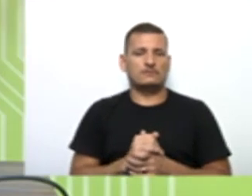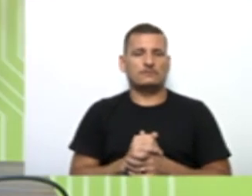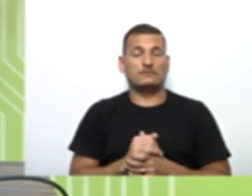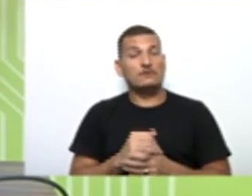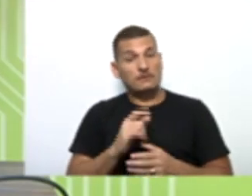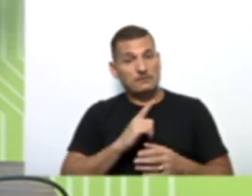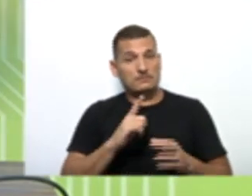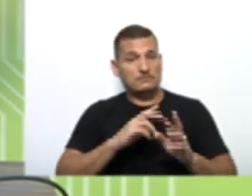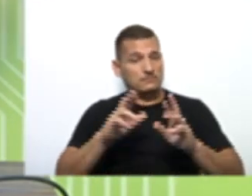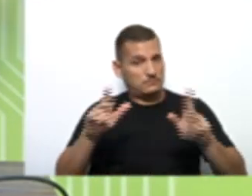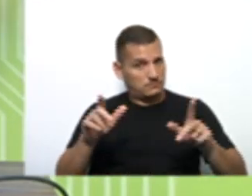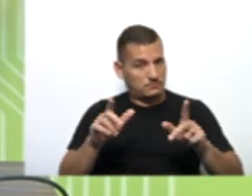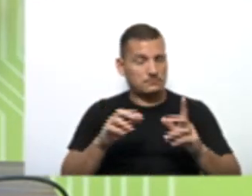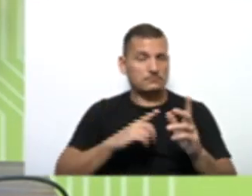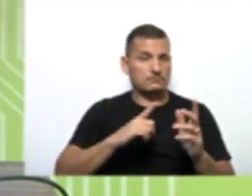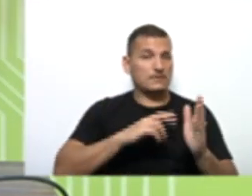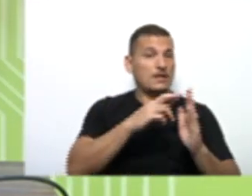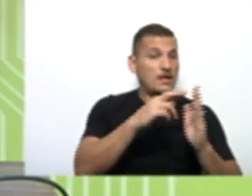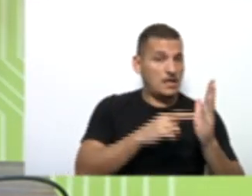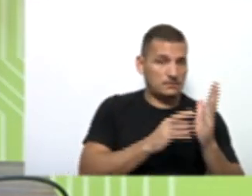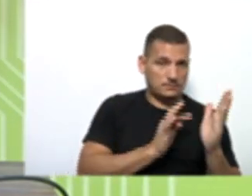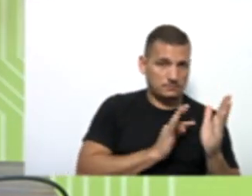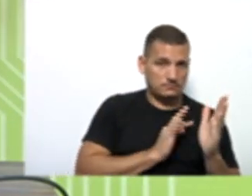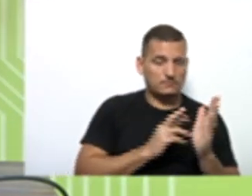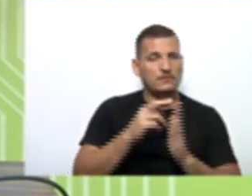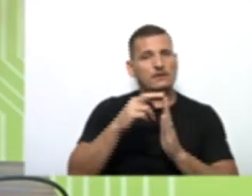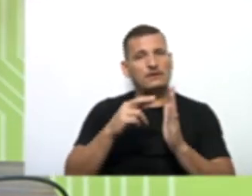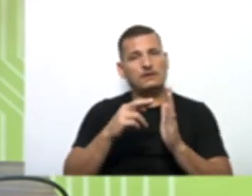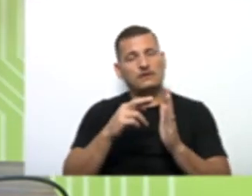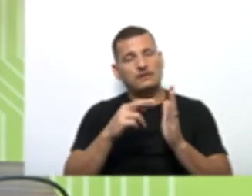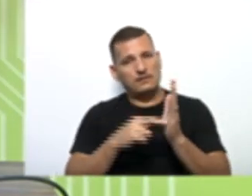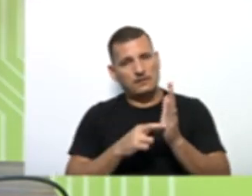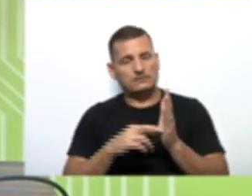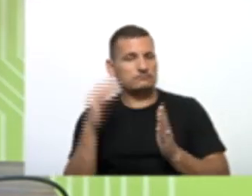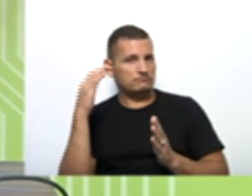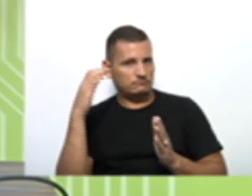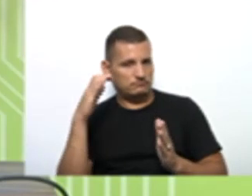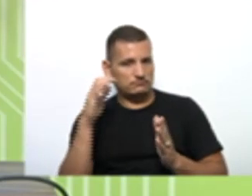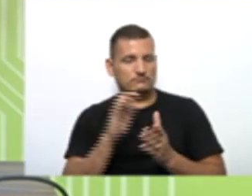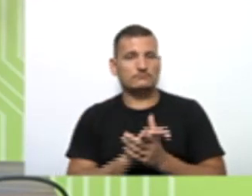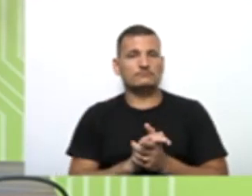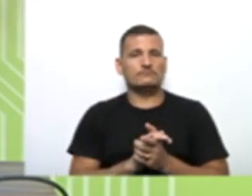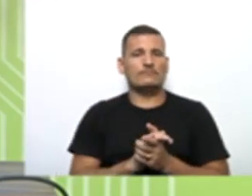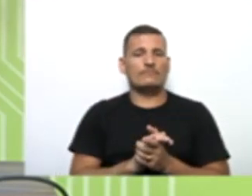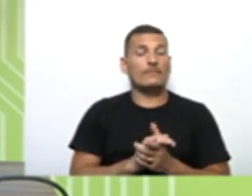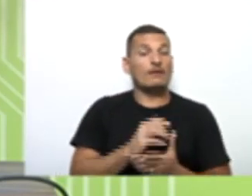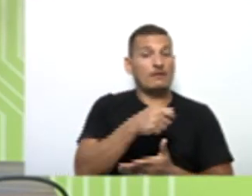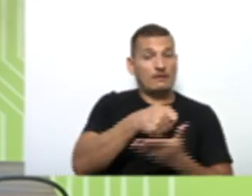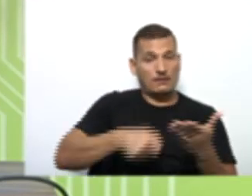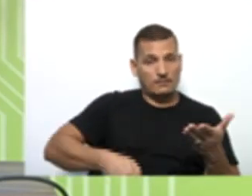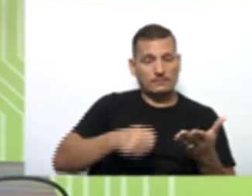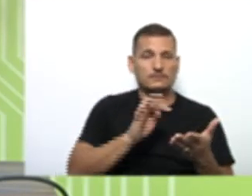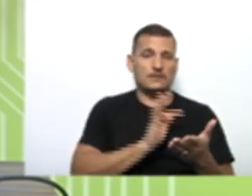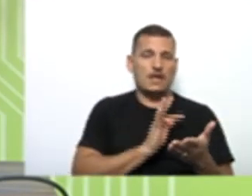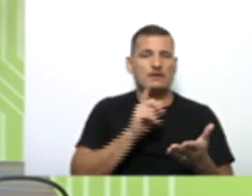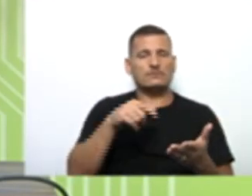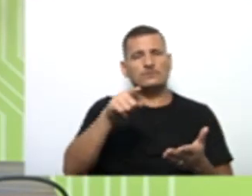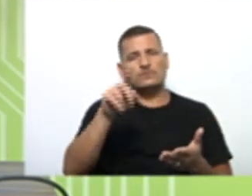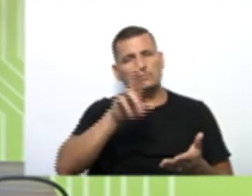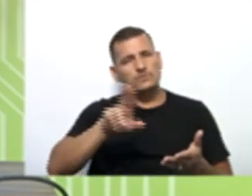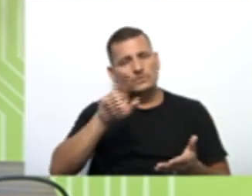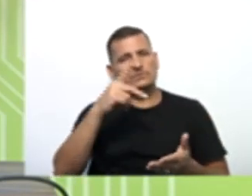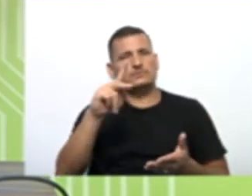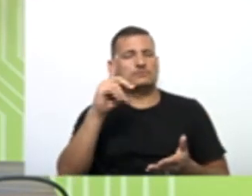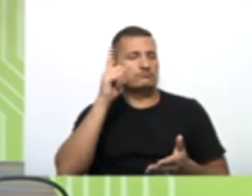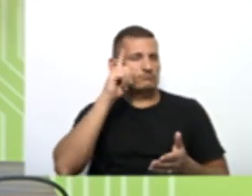nós temos uma diferença, a redação técnica e a redação científica. A redação técnica é aquela que você vai utilizar no seu dia a dia. Por exemplo,